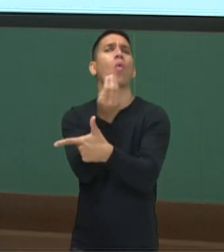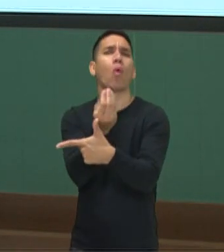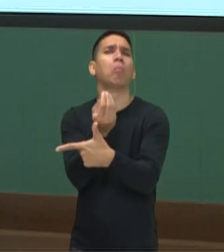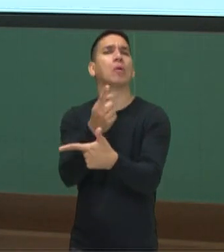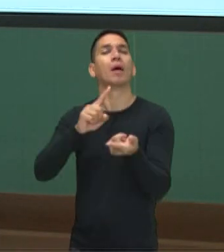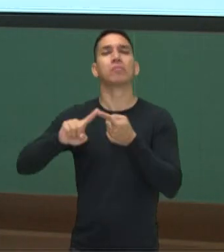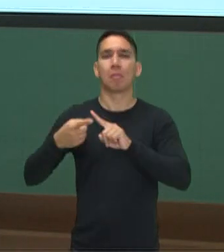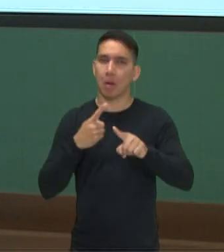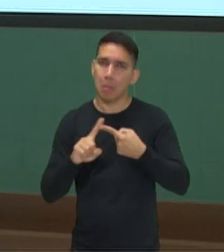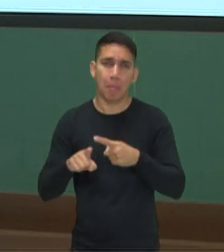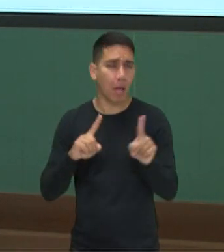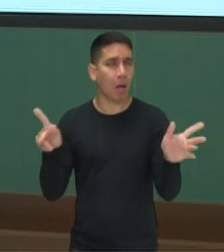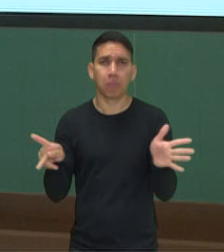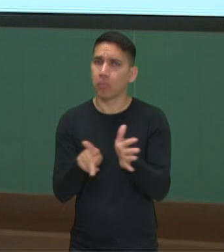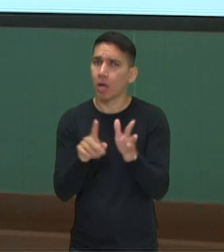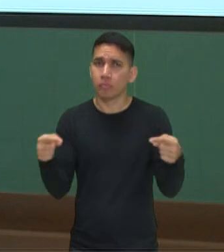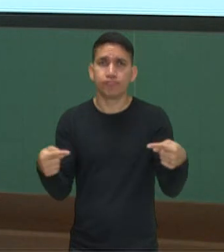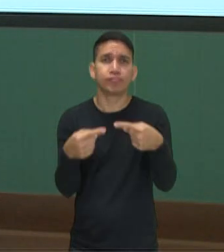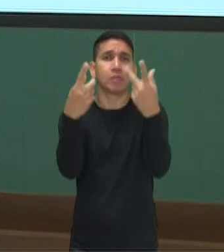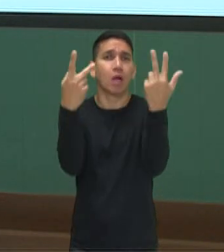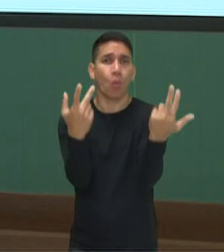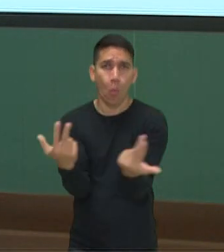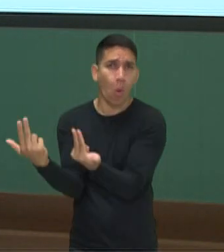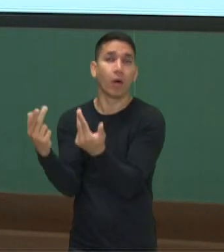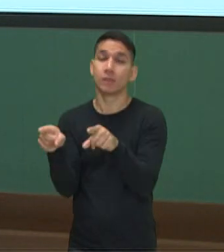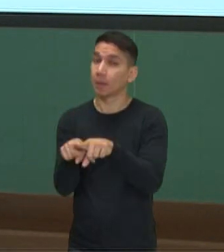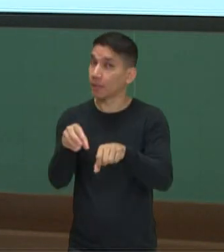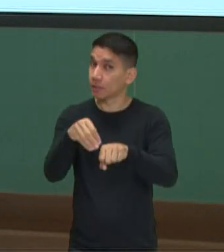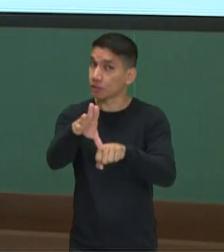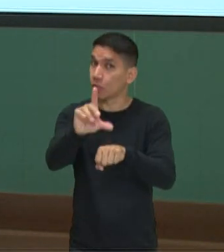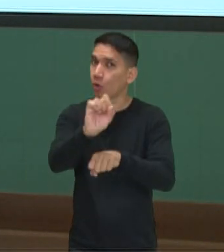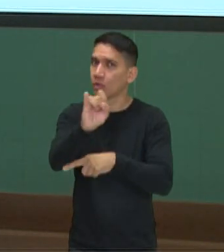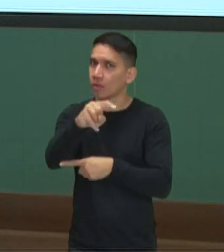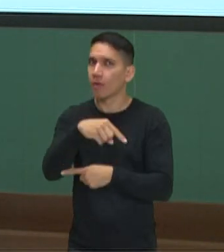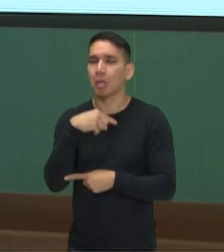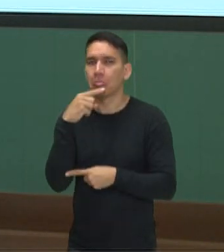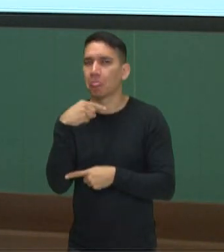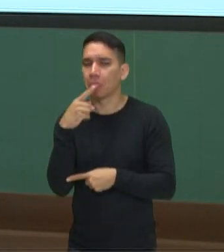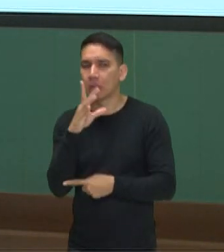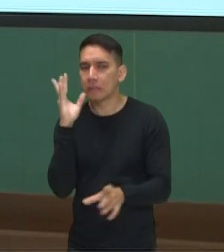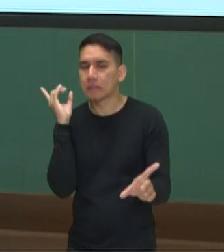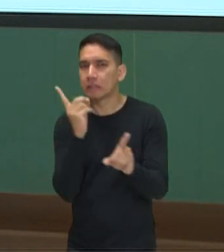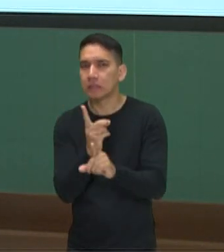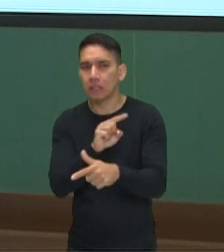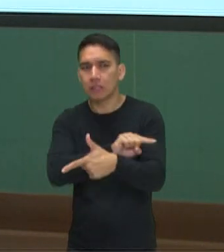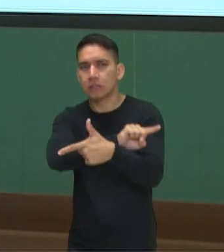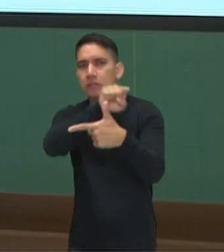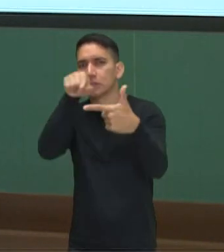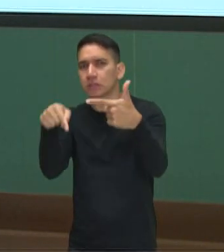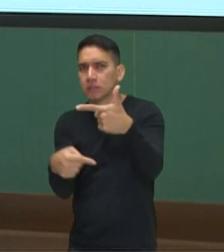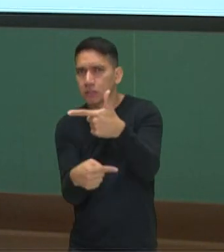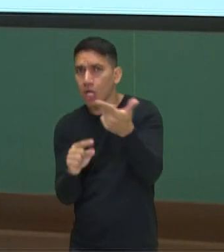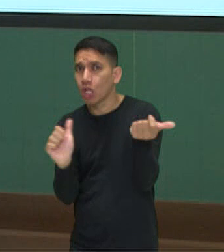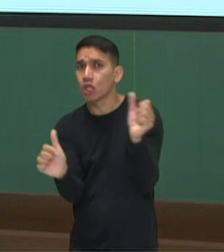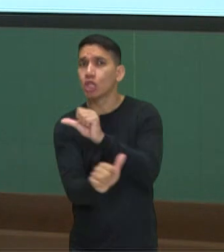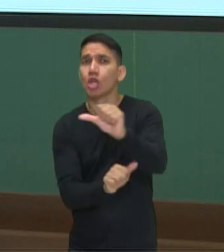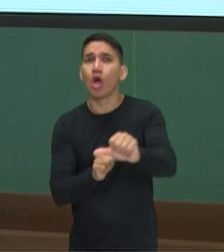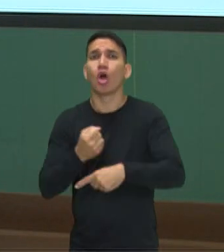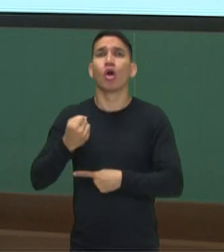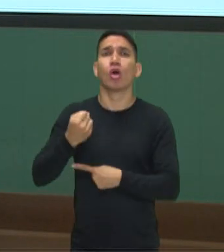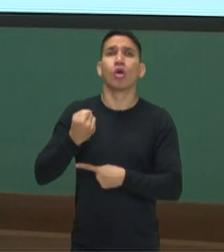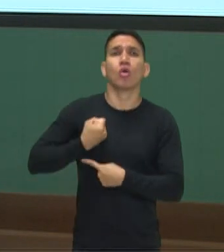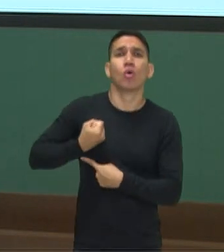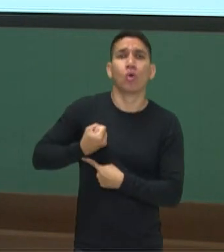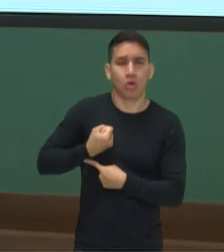álgebra funciona igual. Então, dica, se você não chegou no resultado pela álgebra, troque por número que você